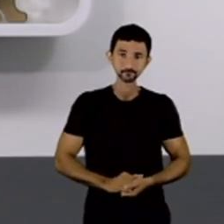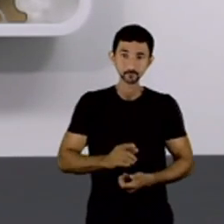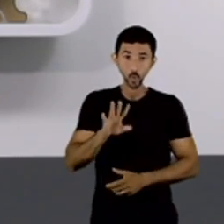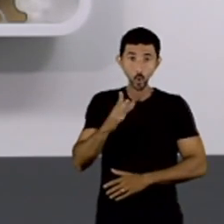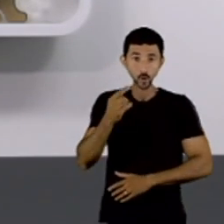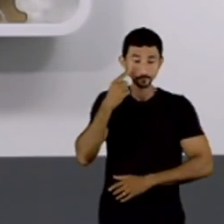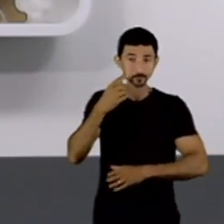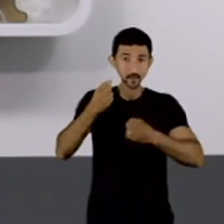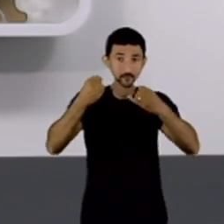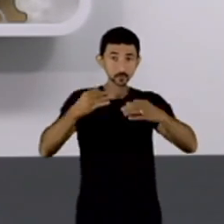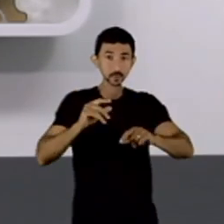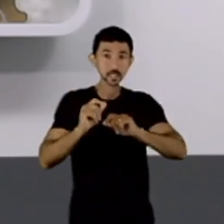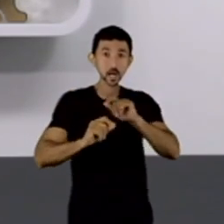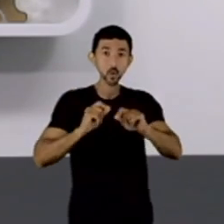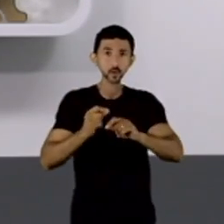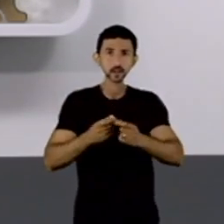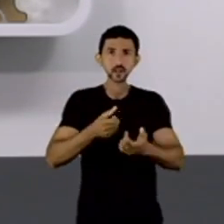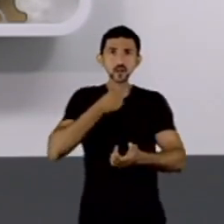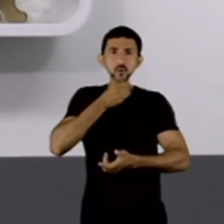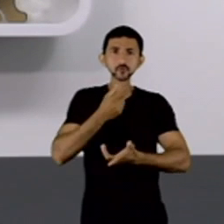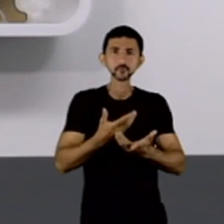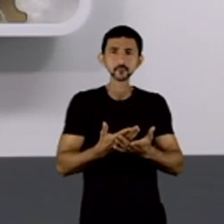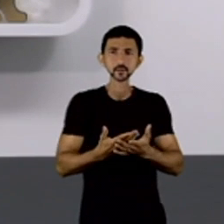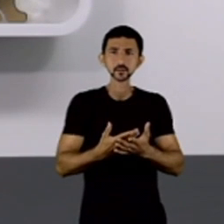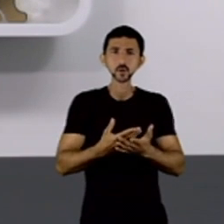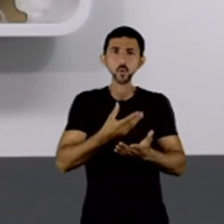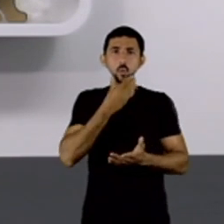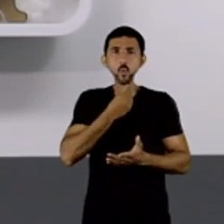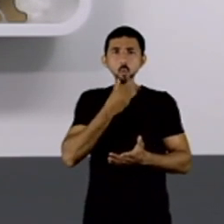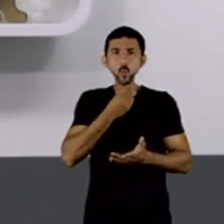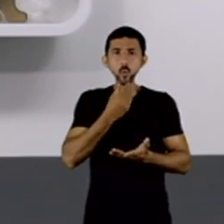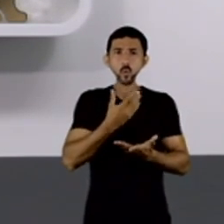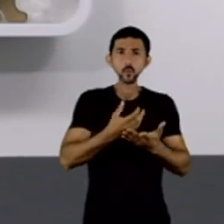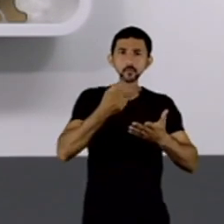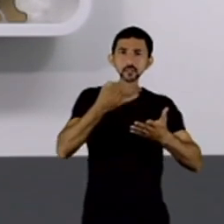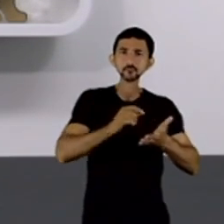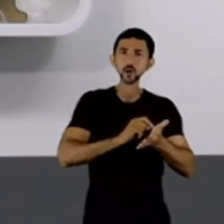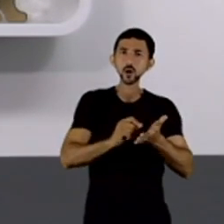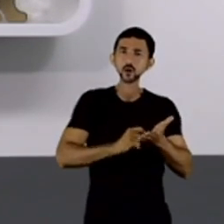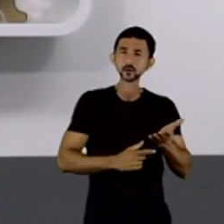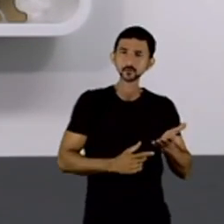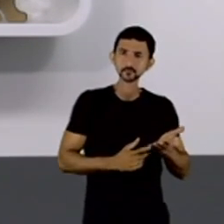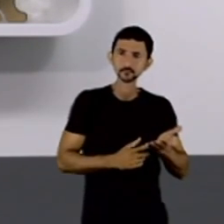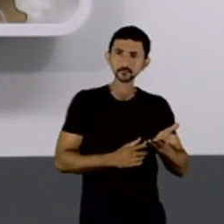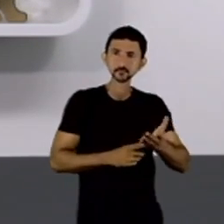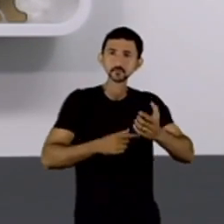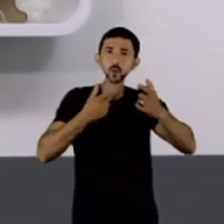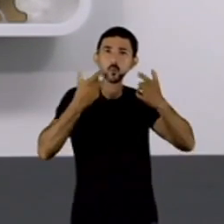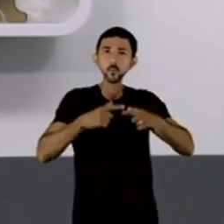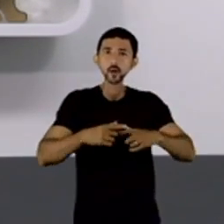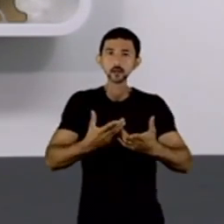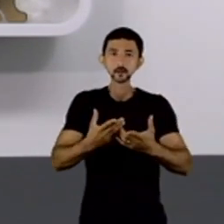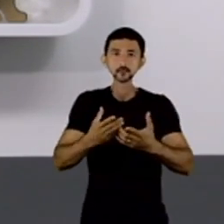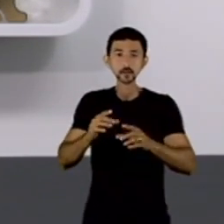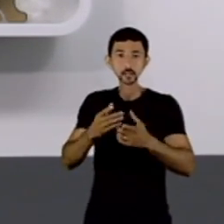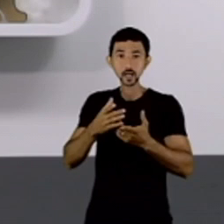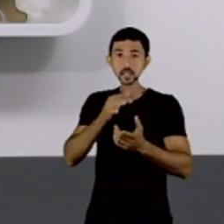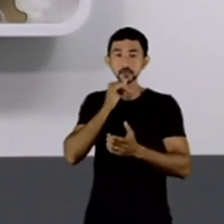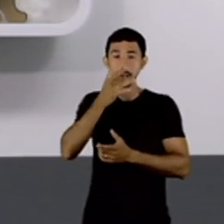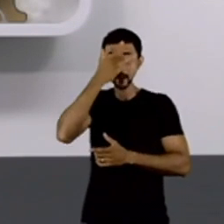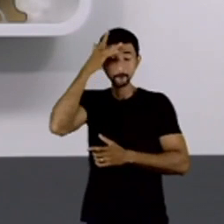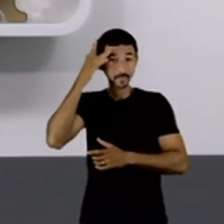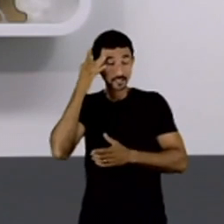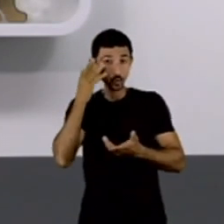nesse momento, o que faz o jornalista dono desta reportagem? Ele localiza o leitor, tá? Dentro